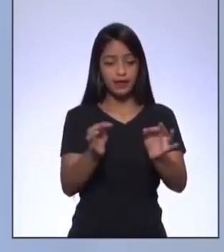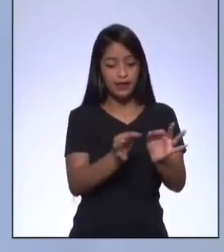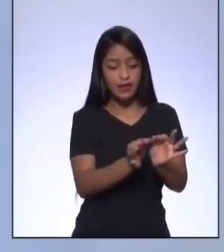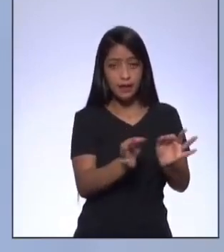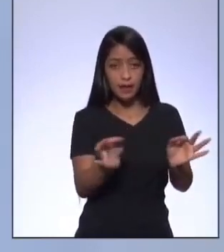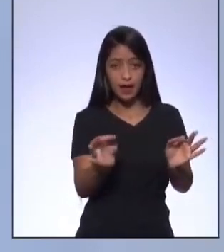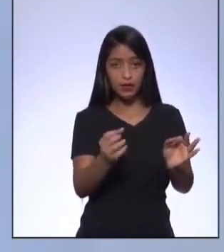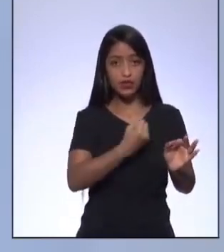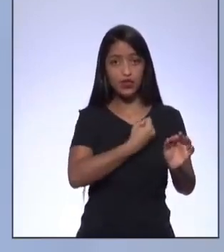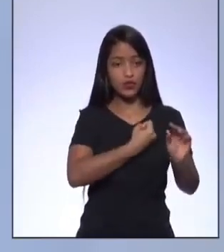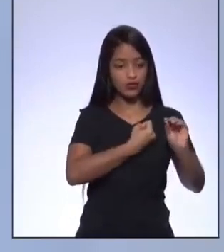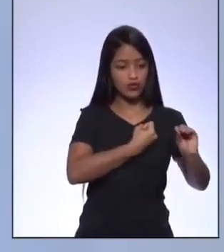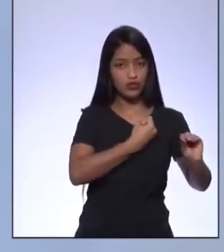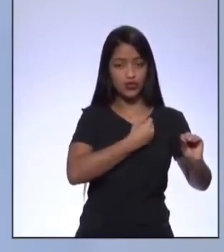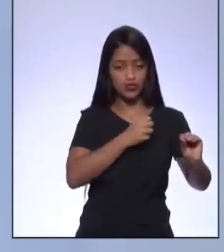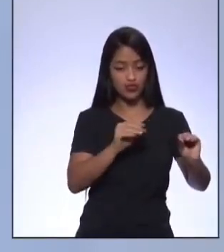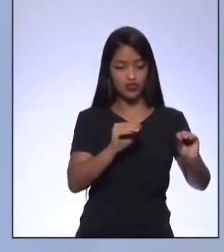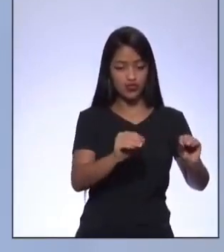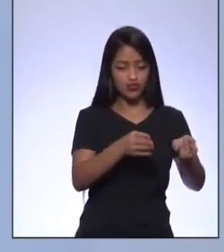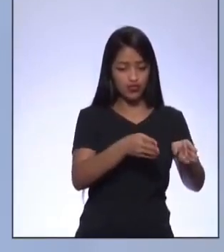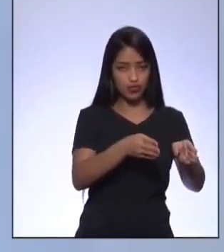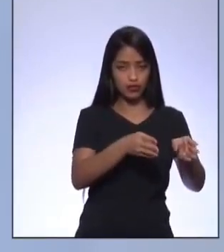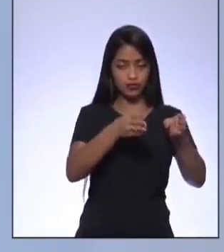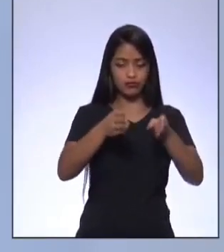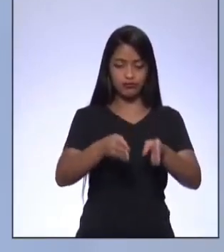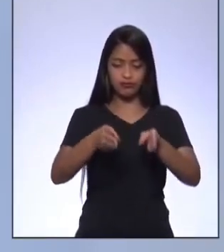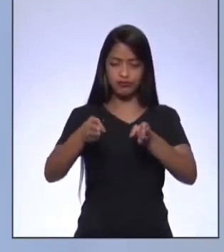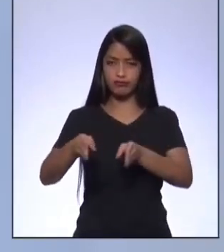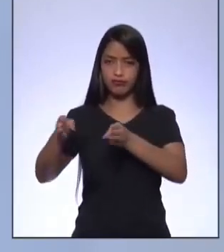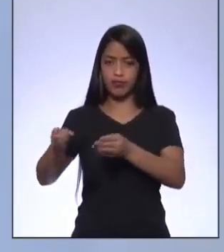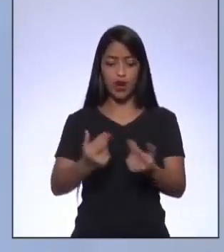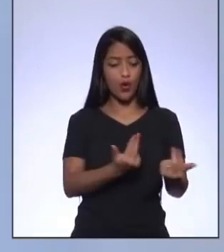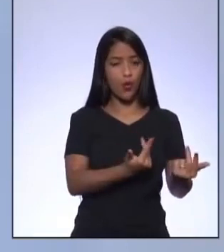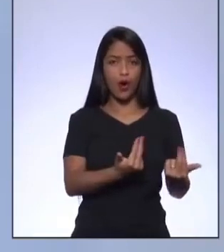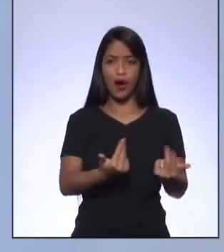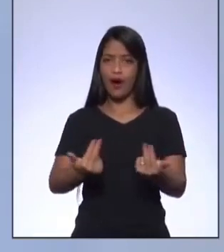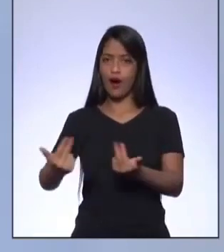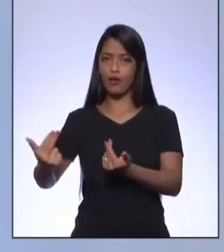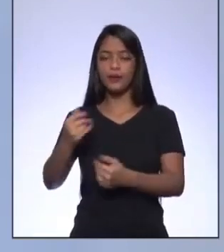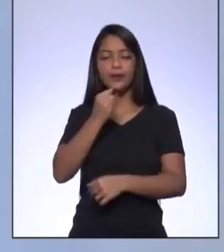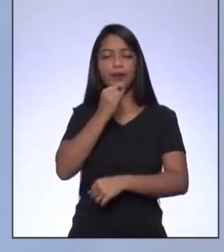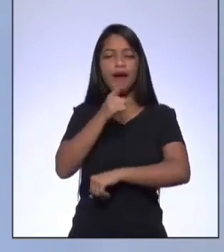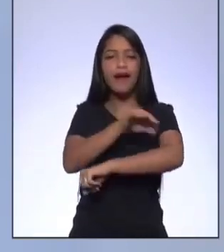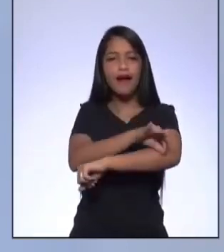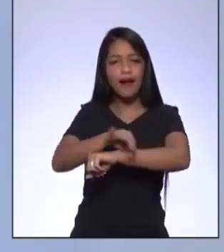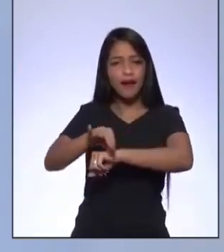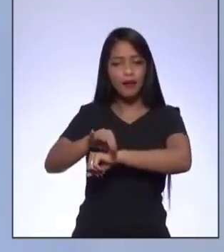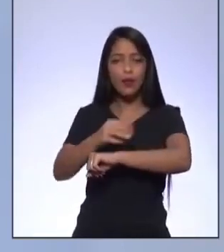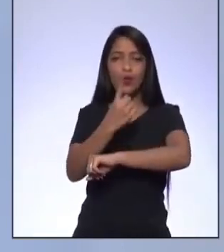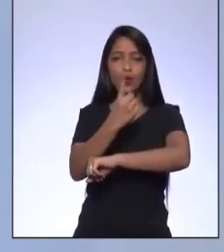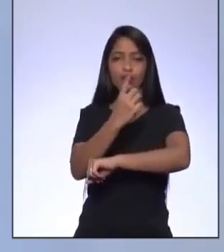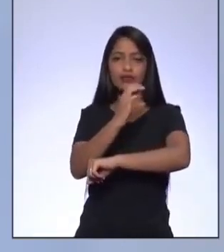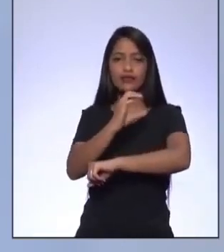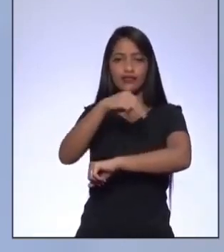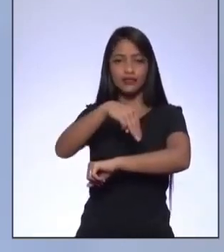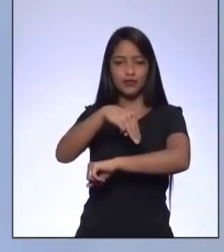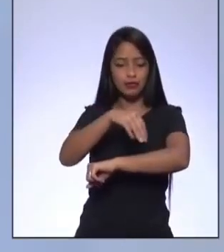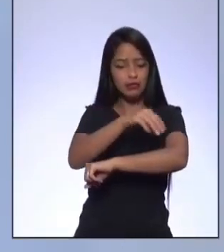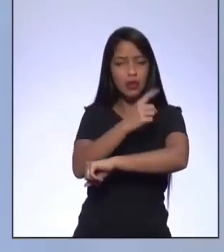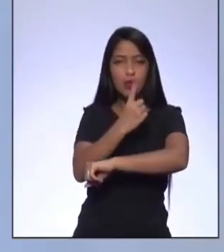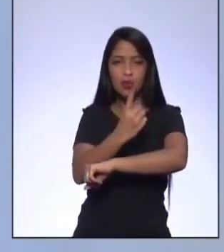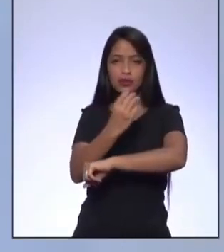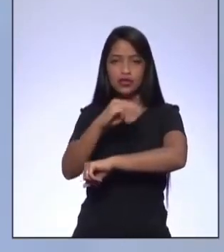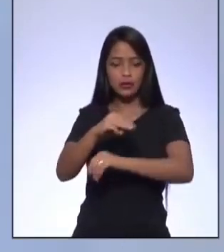ser absolutamente igual. Então, se você está com a régua, trabalhe de 1 em 1 centímetro, por exemplo, ou a distância que você queira, mas